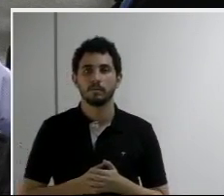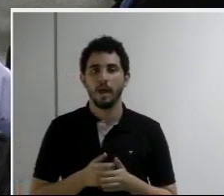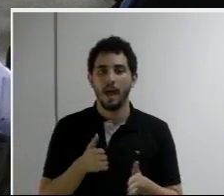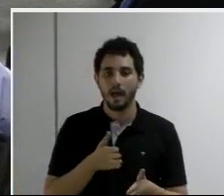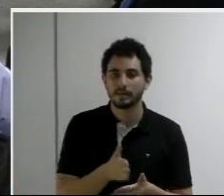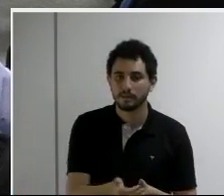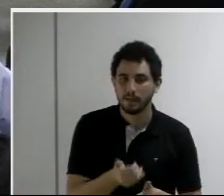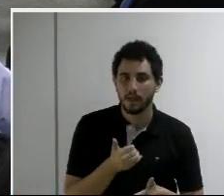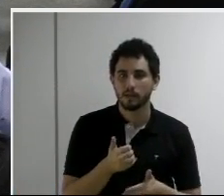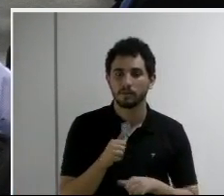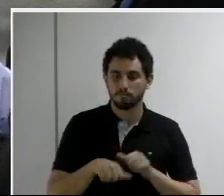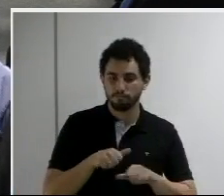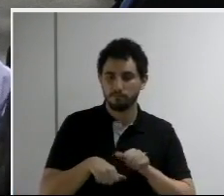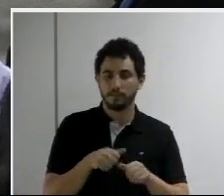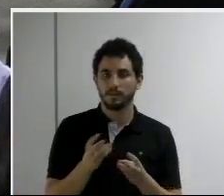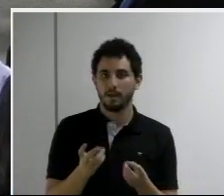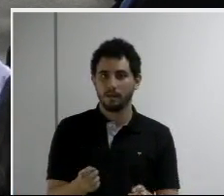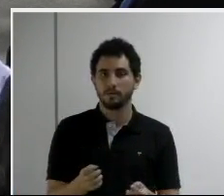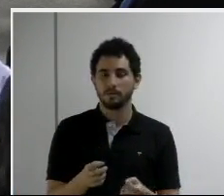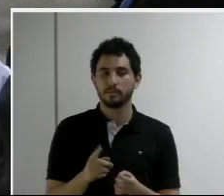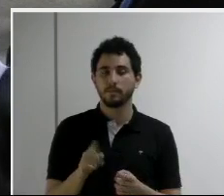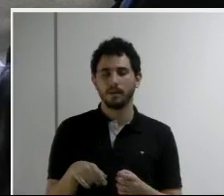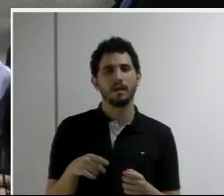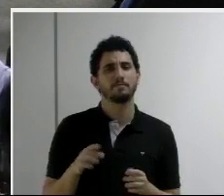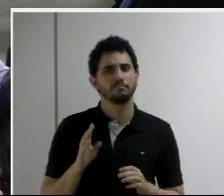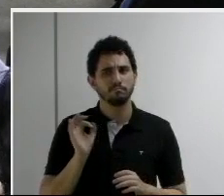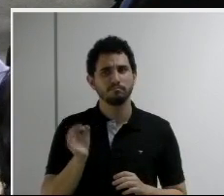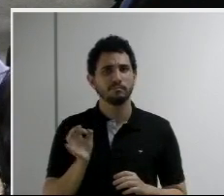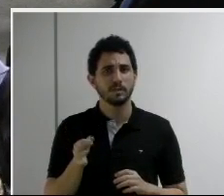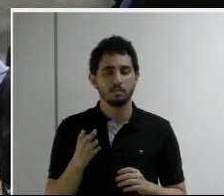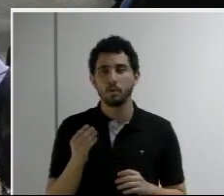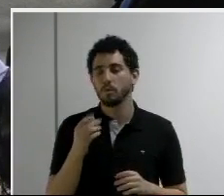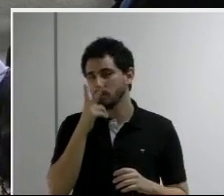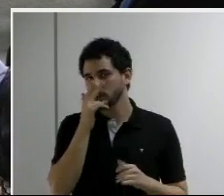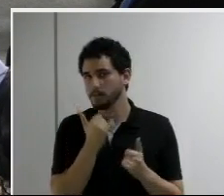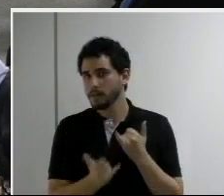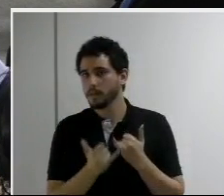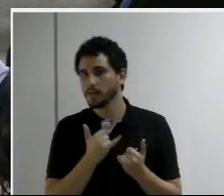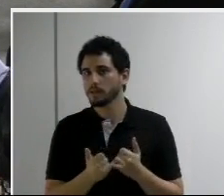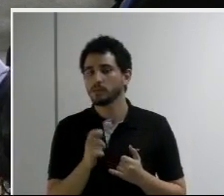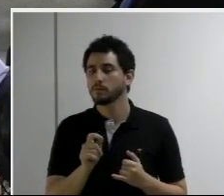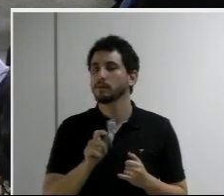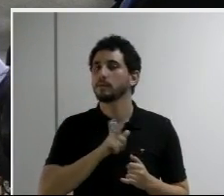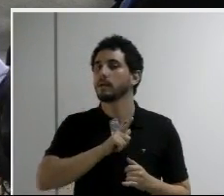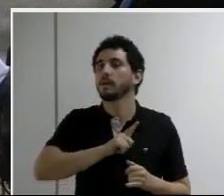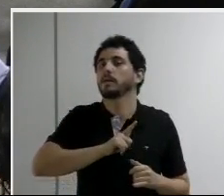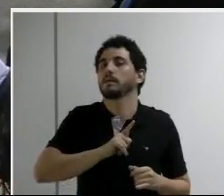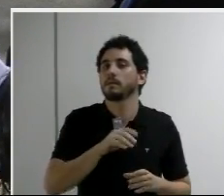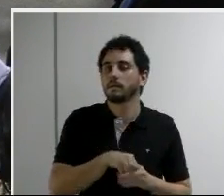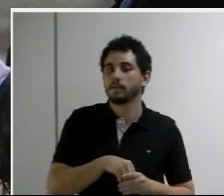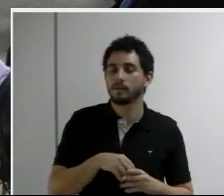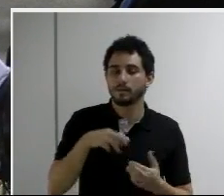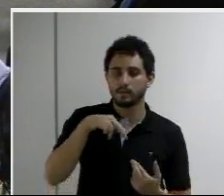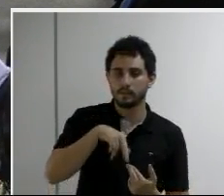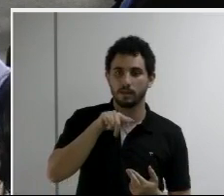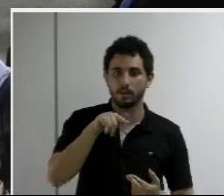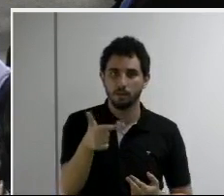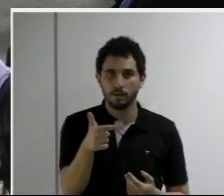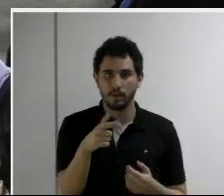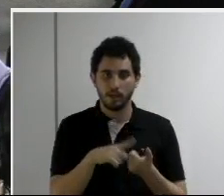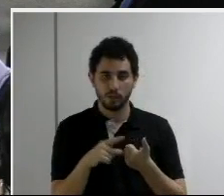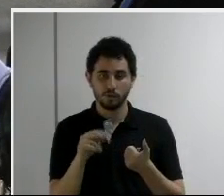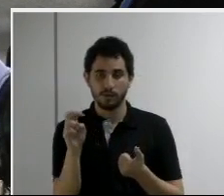acesso e retificação aos dados, que são essencialmente muito semelhantes ao que está no inciso 72, artigo